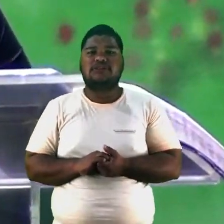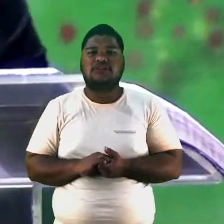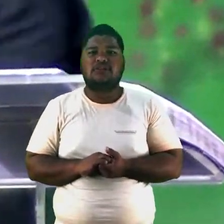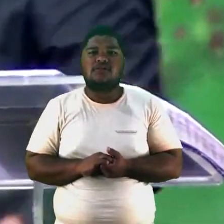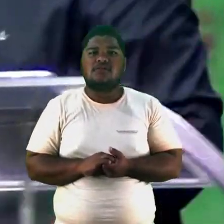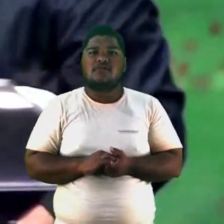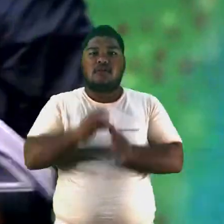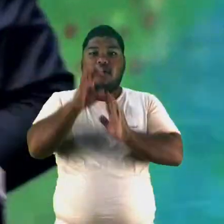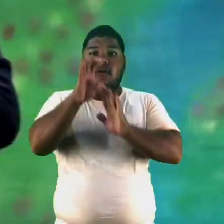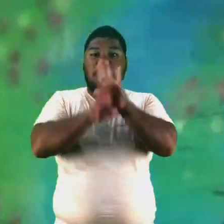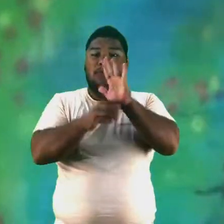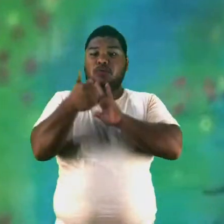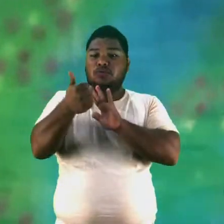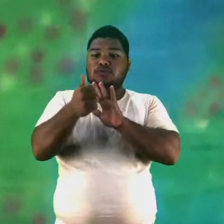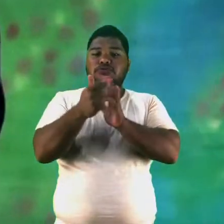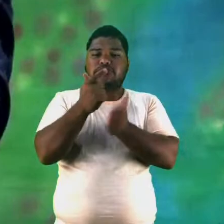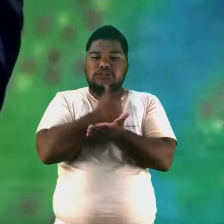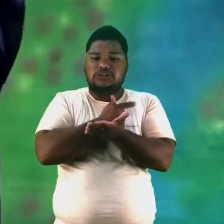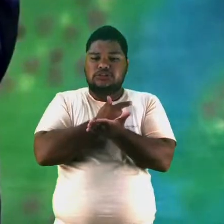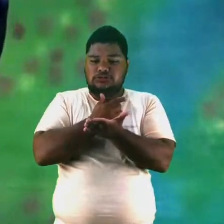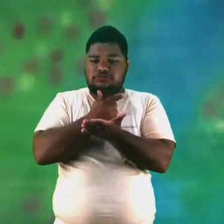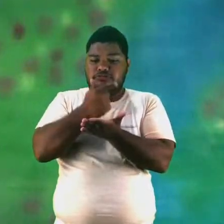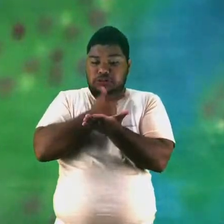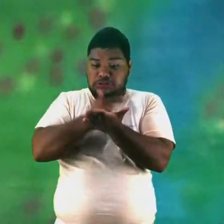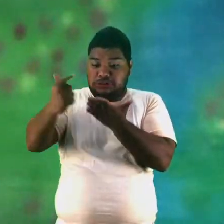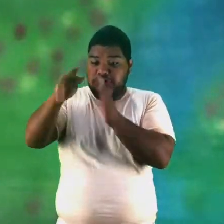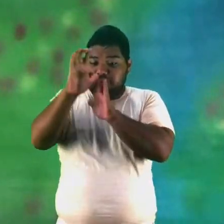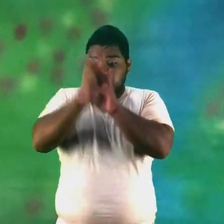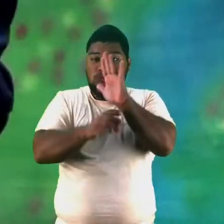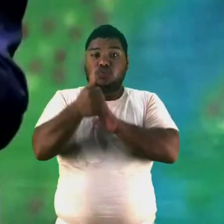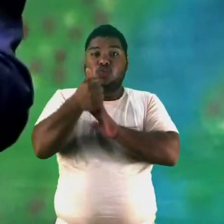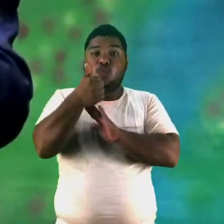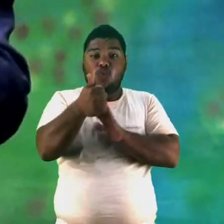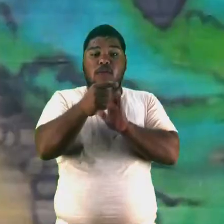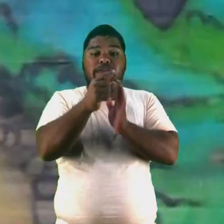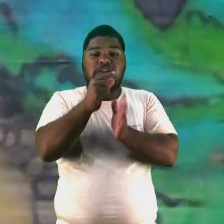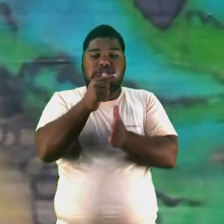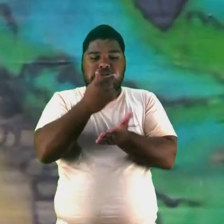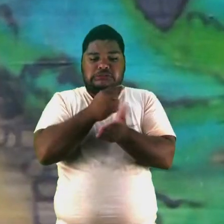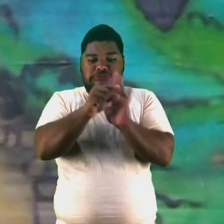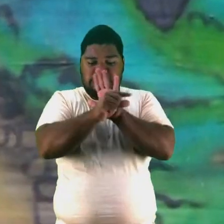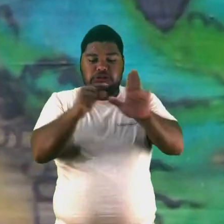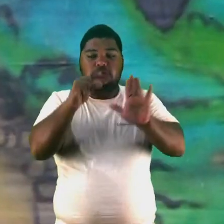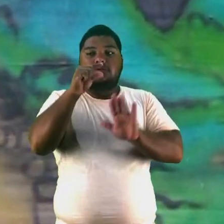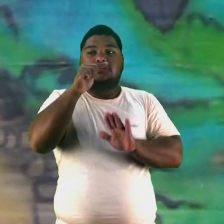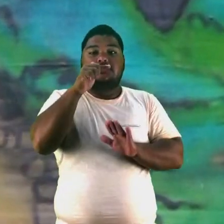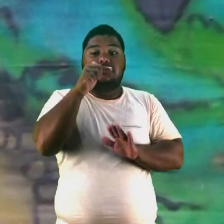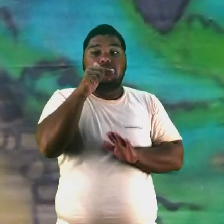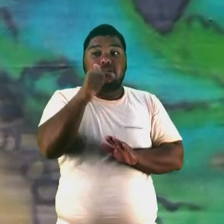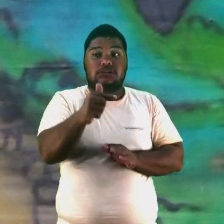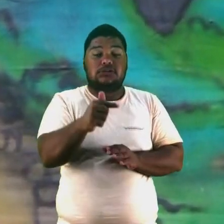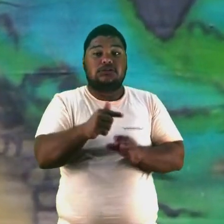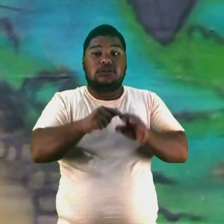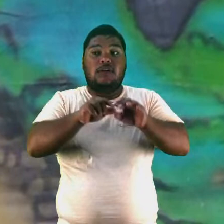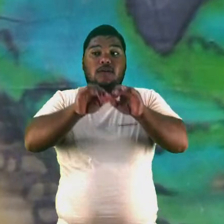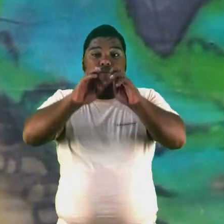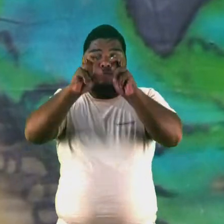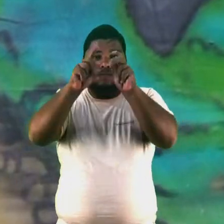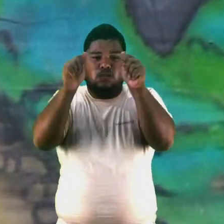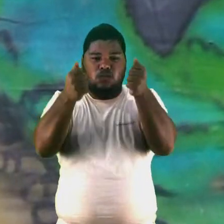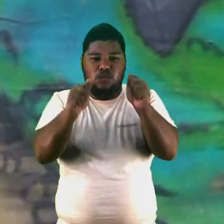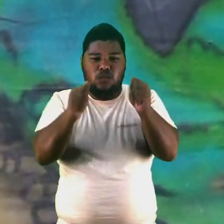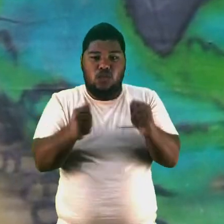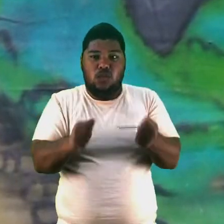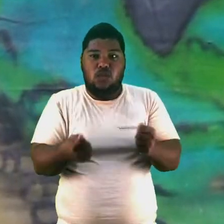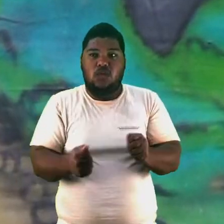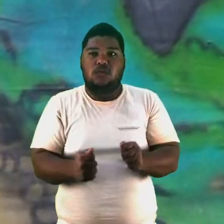do pó, e Deus formou o homem, e diz assim, né? E depois que formou o homem do pó